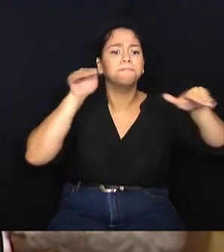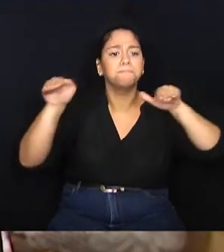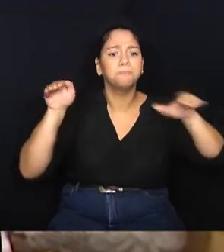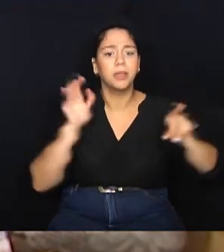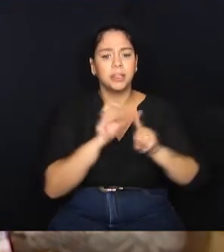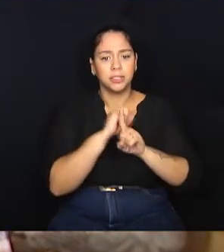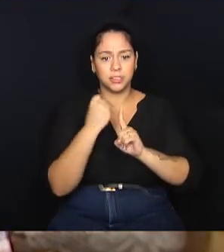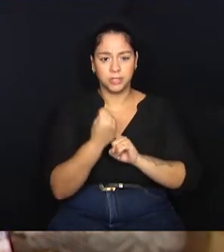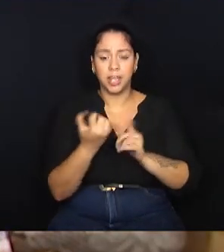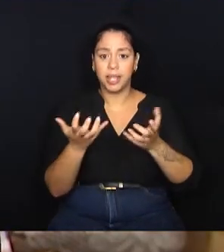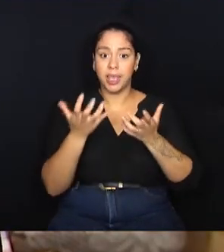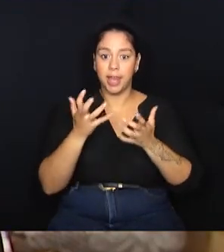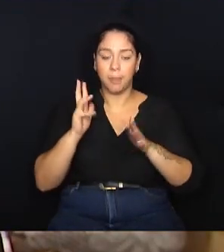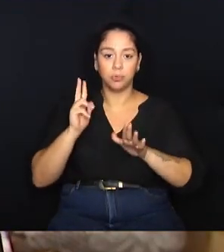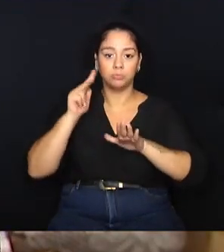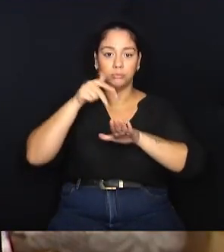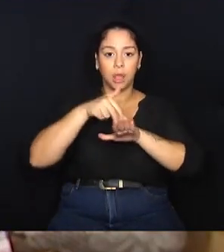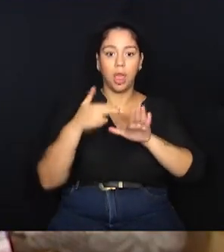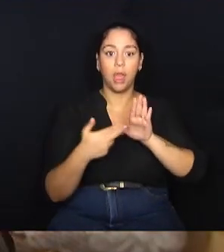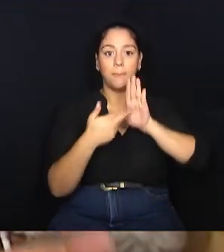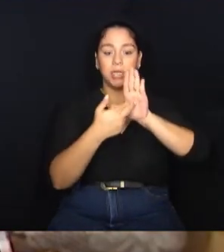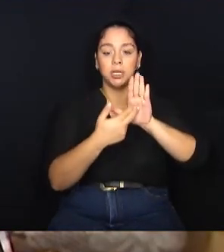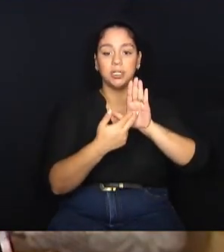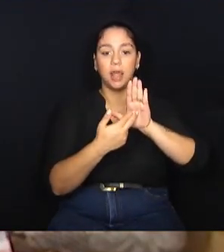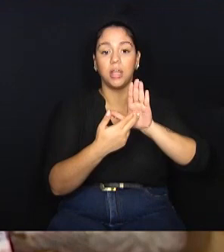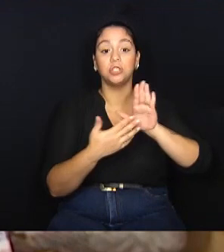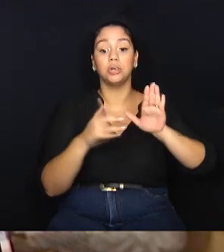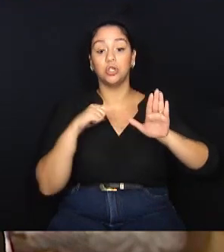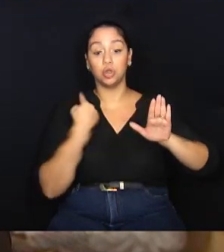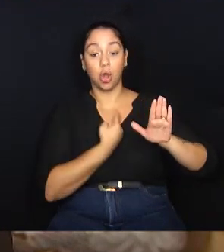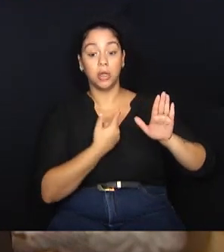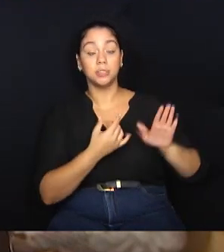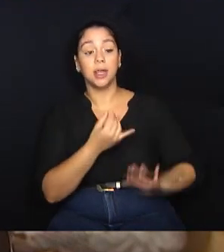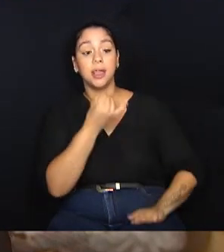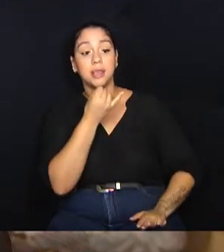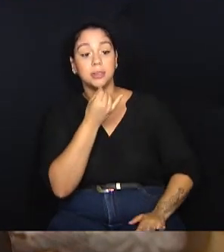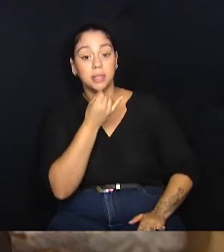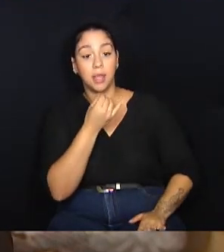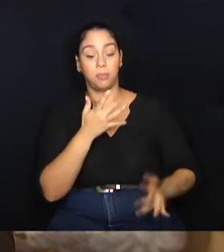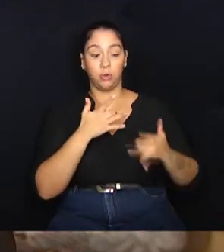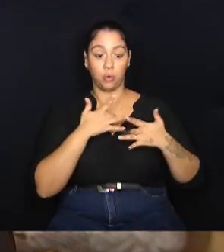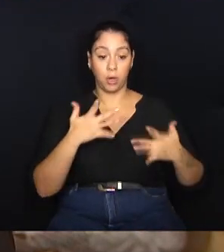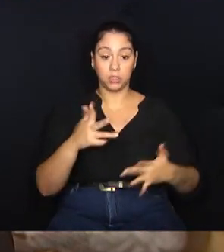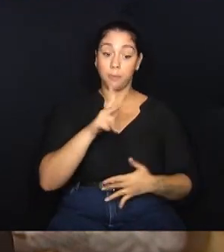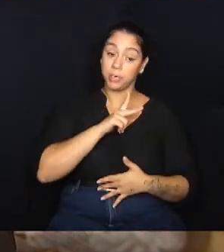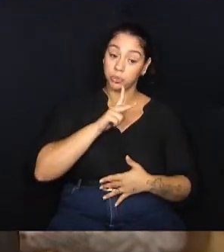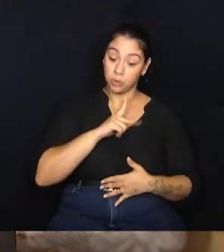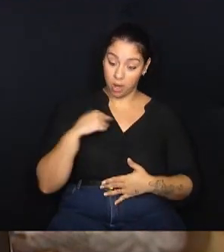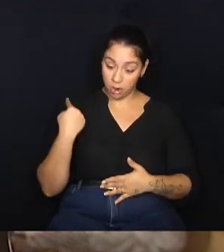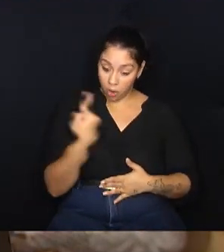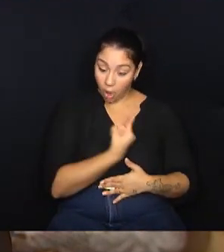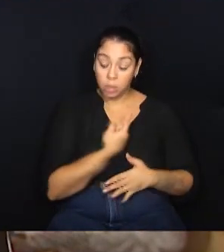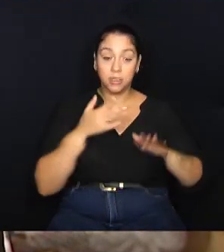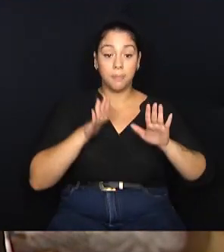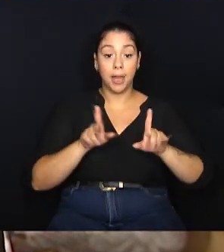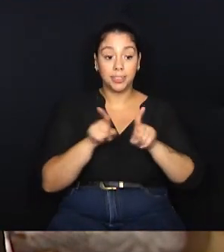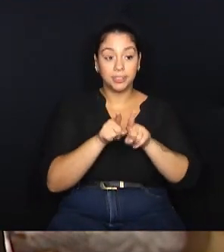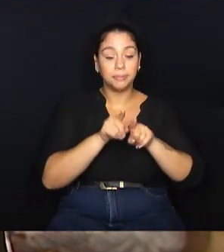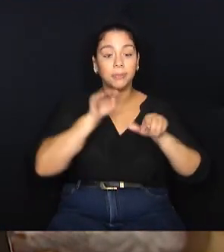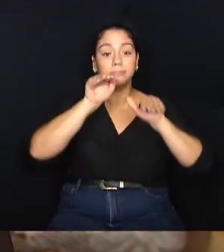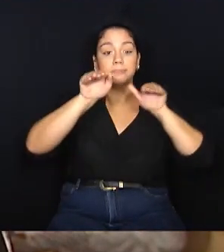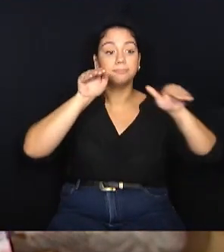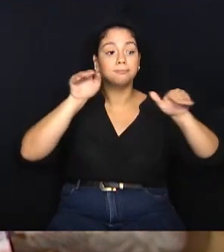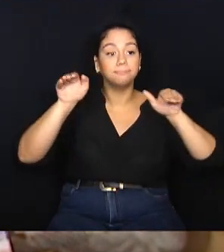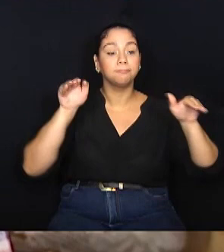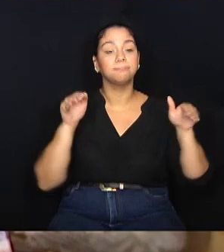um vetor. Nós queremos dar o exemplo com as nossas doações pessoais, mas também utilizar os instrumentos que a gente tem